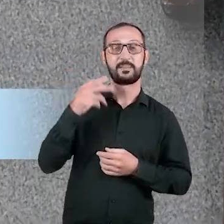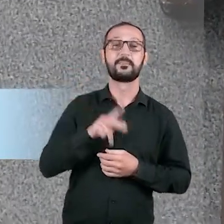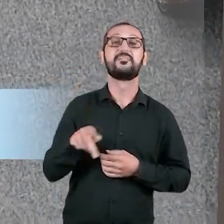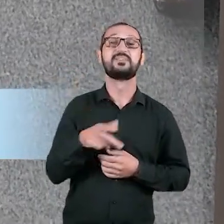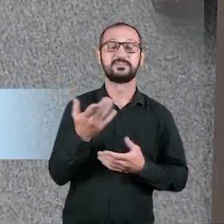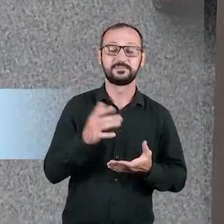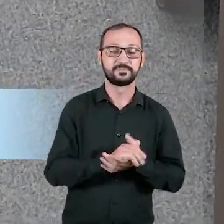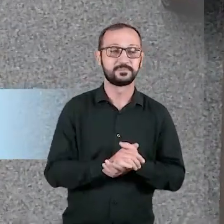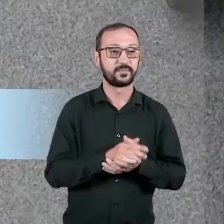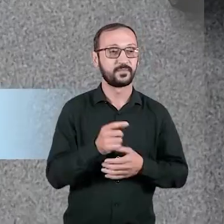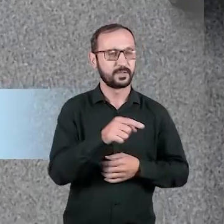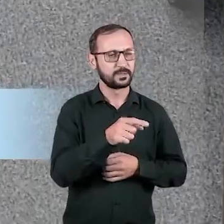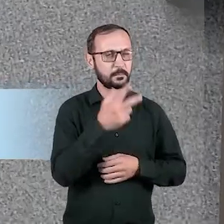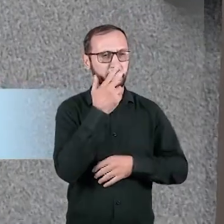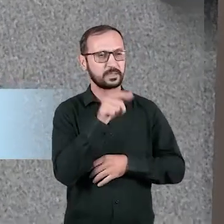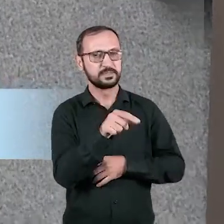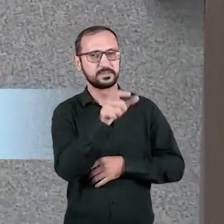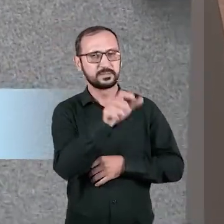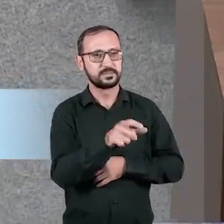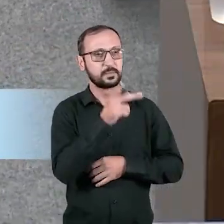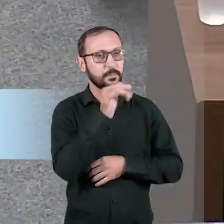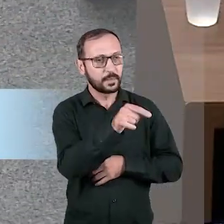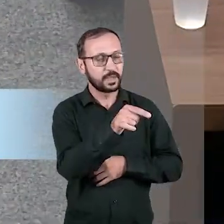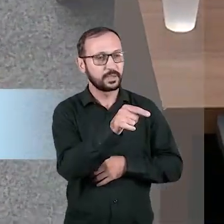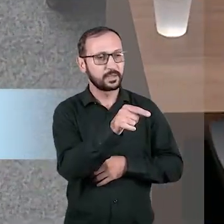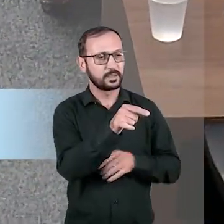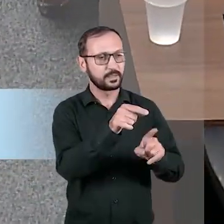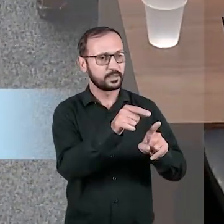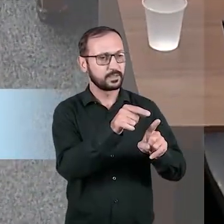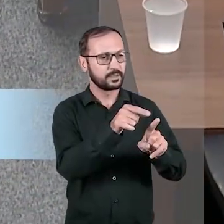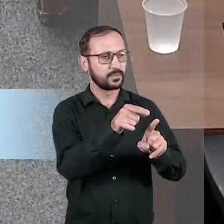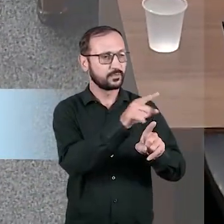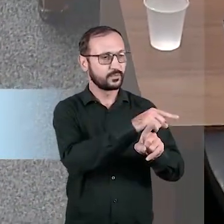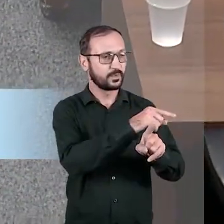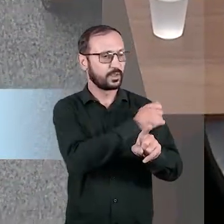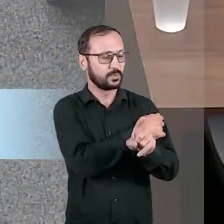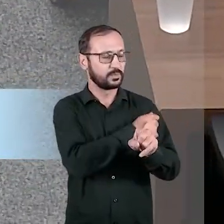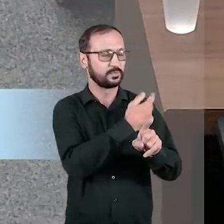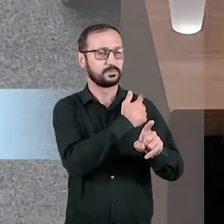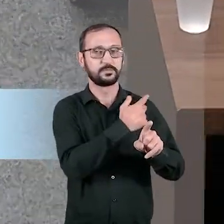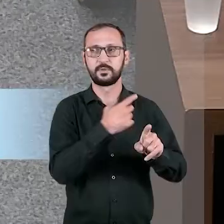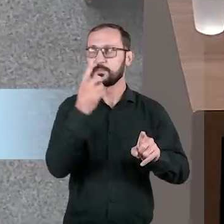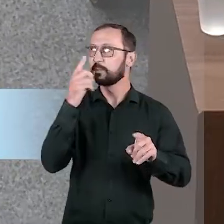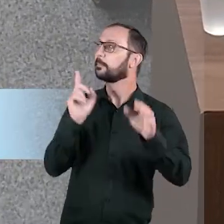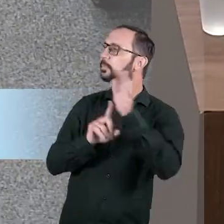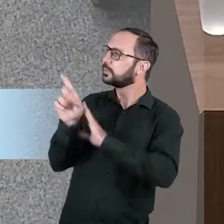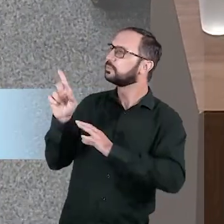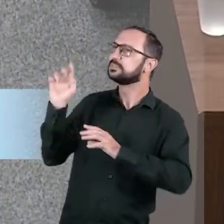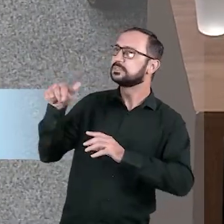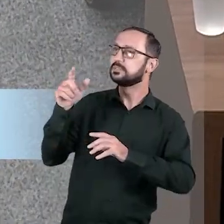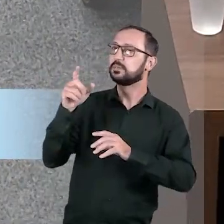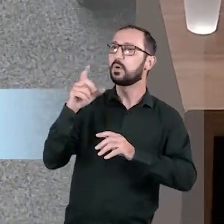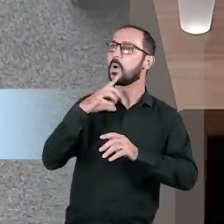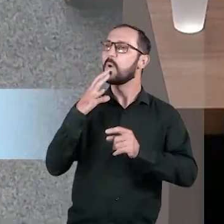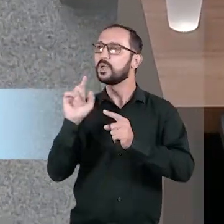professora. E aí eu falei assim, acho que o seu pai deve ter sido aluno da minha mãe. Aí ele falou assim, tia, pergunta para sua